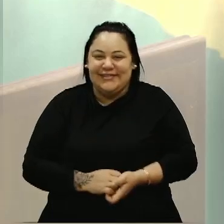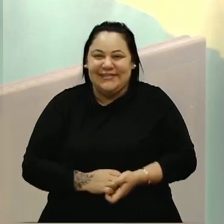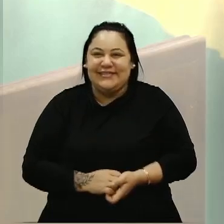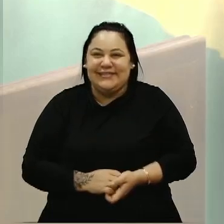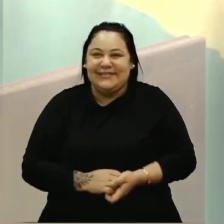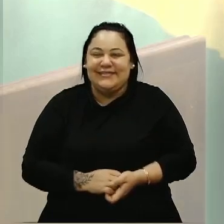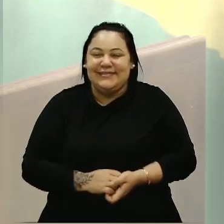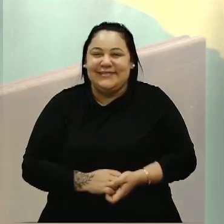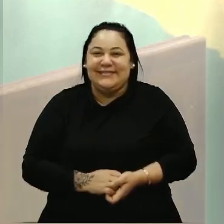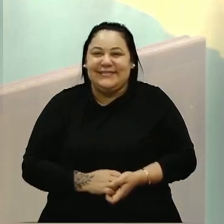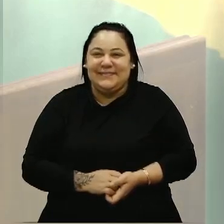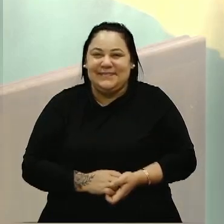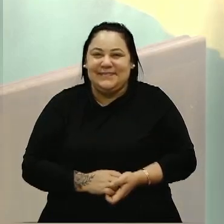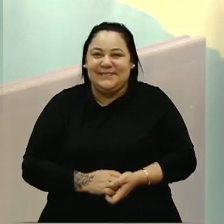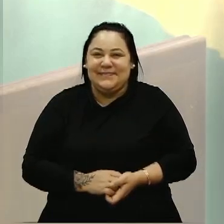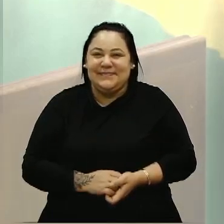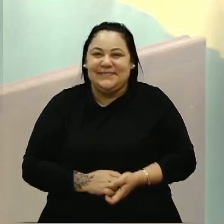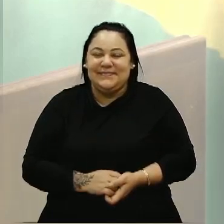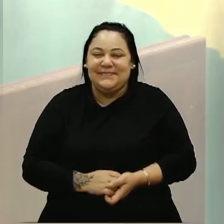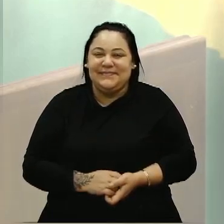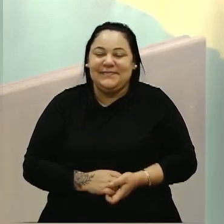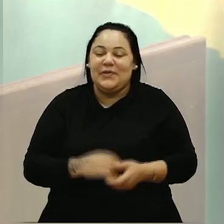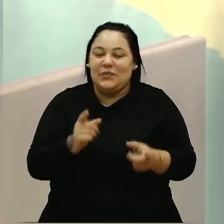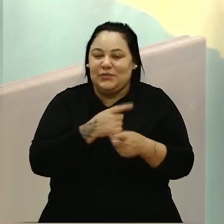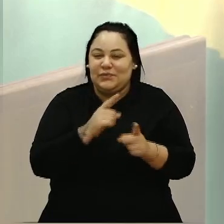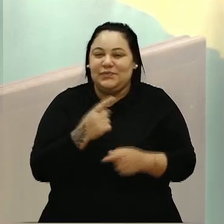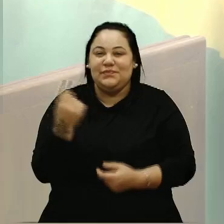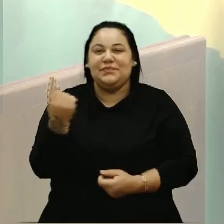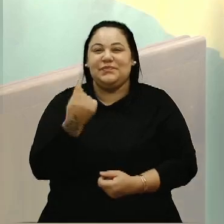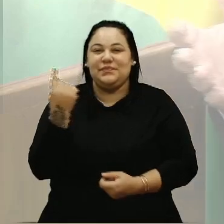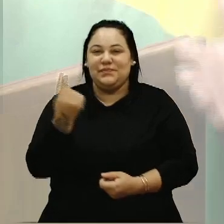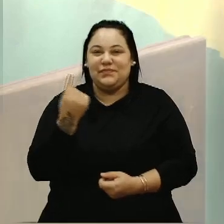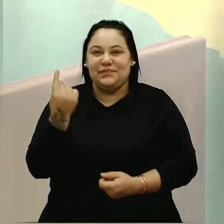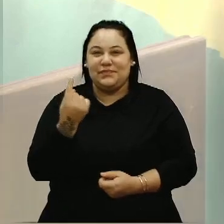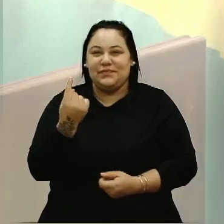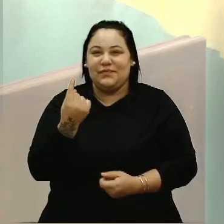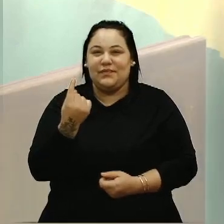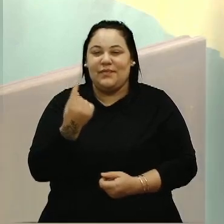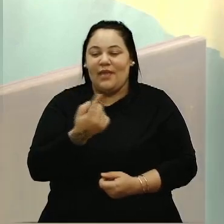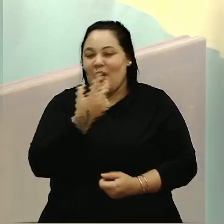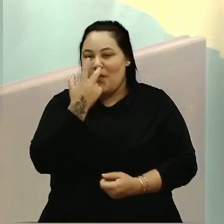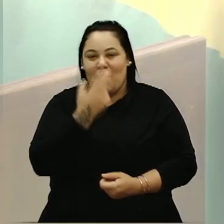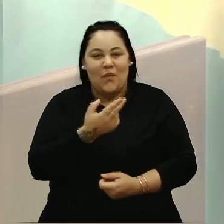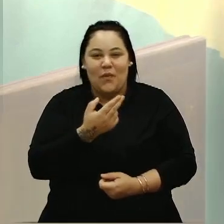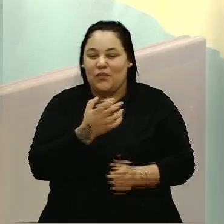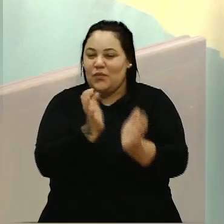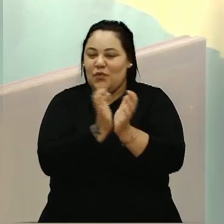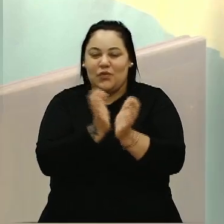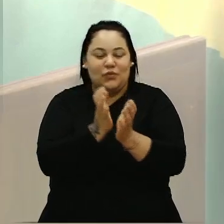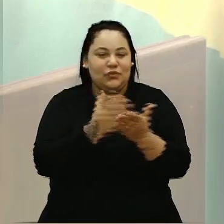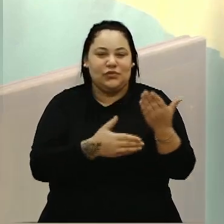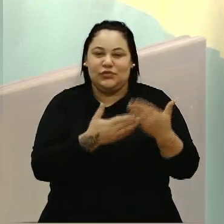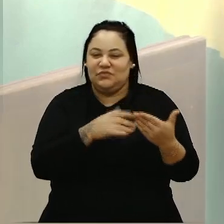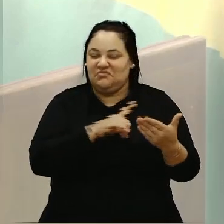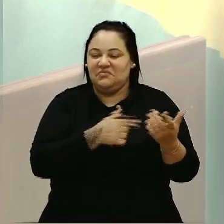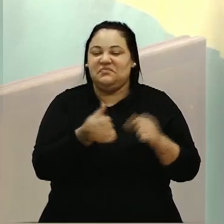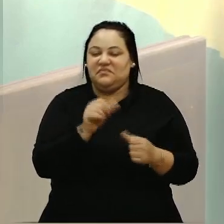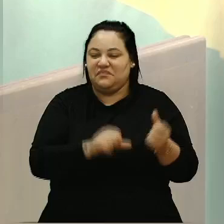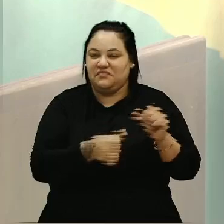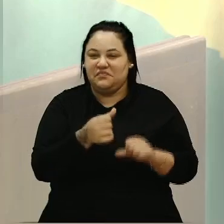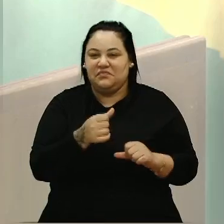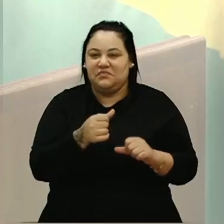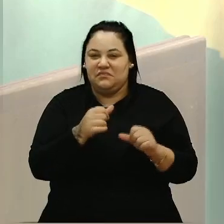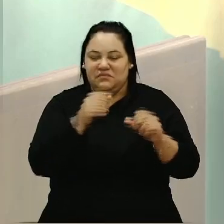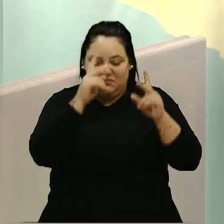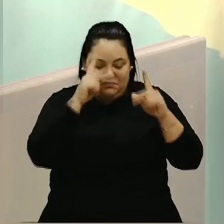é um músico que sozinho parece uma banda inteira tocando. Qualidade, um ser humano